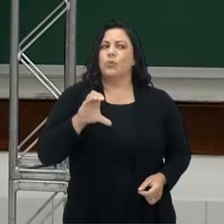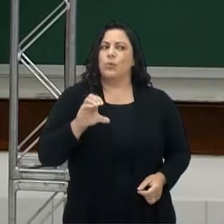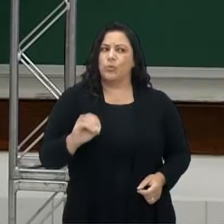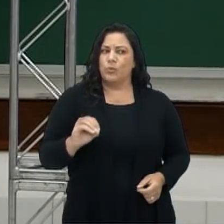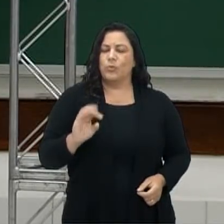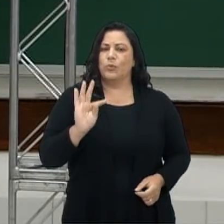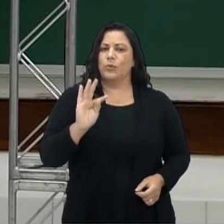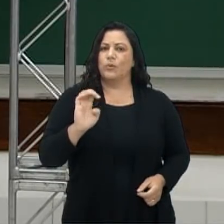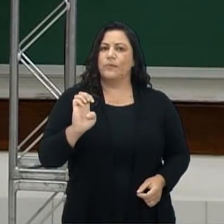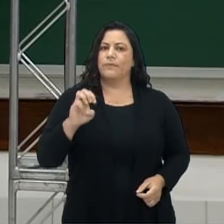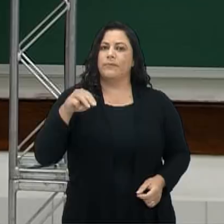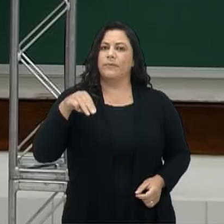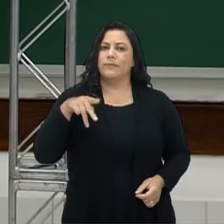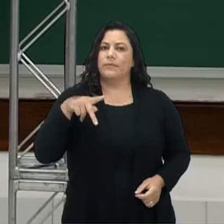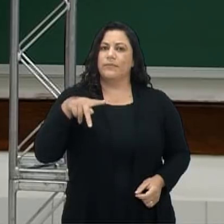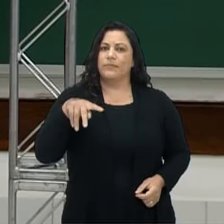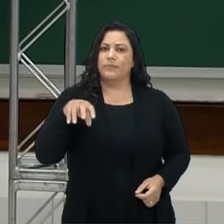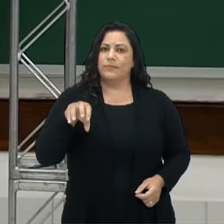pouco